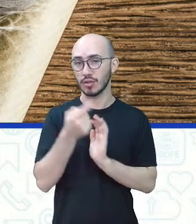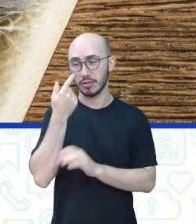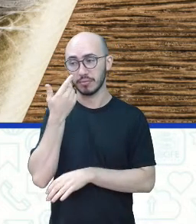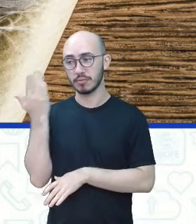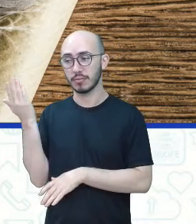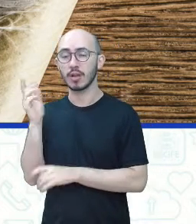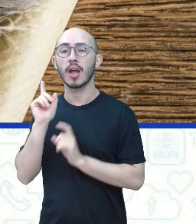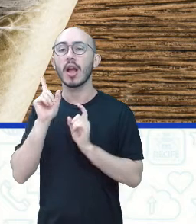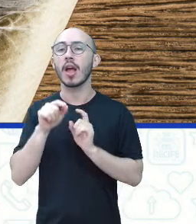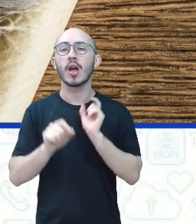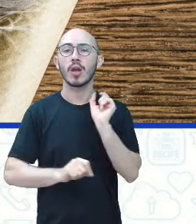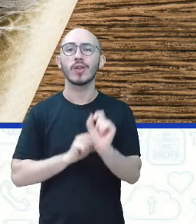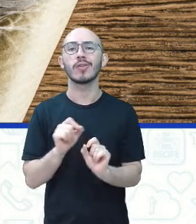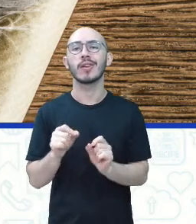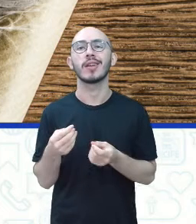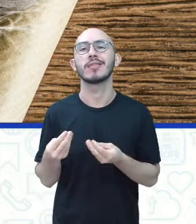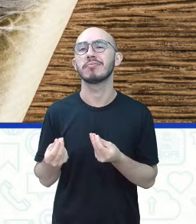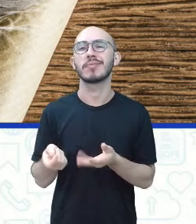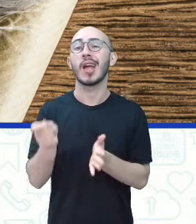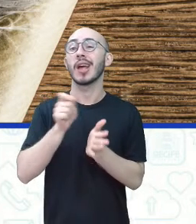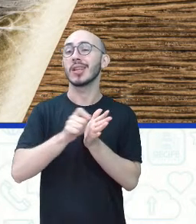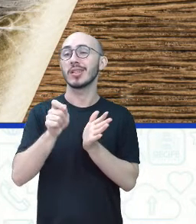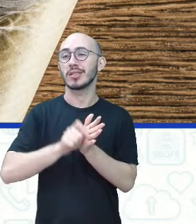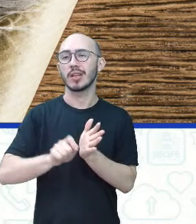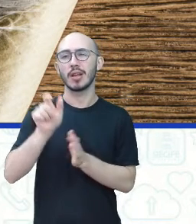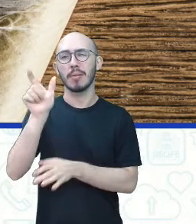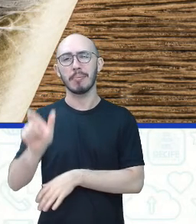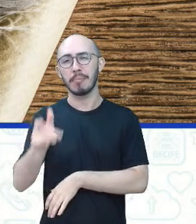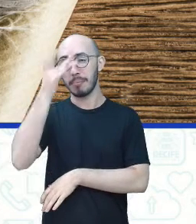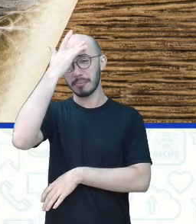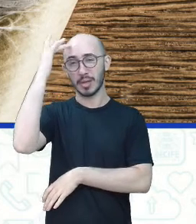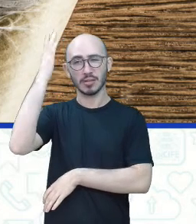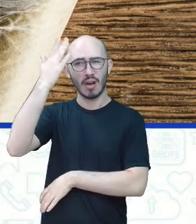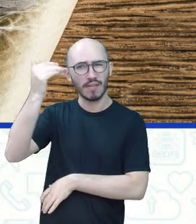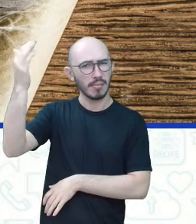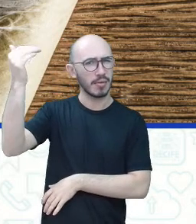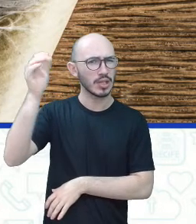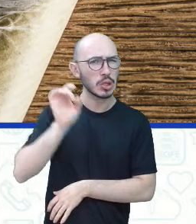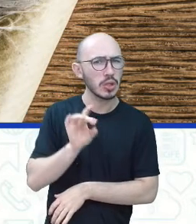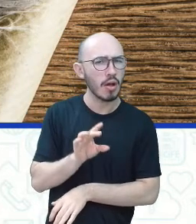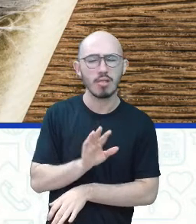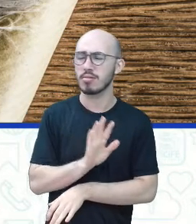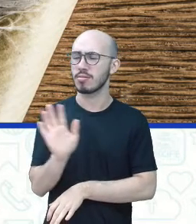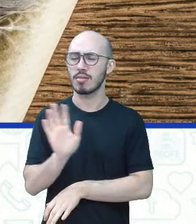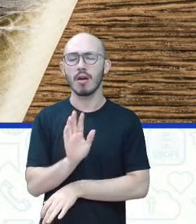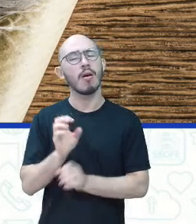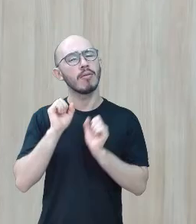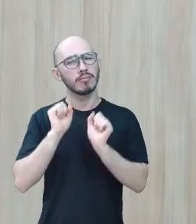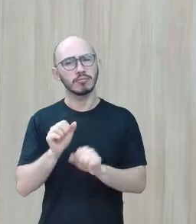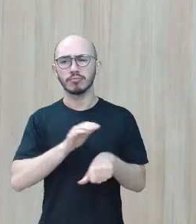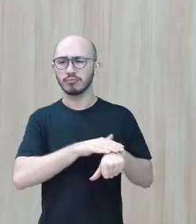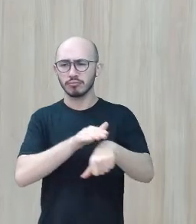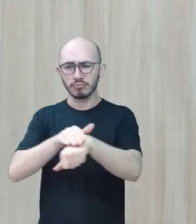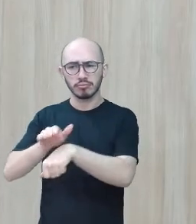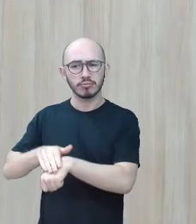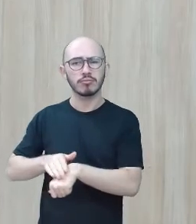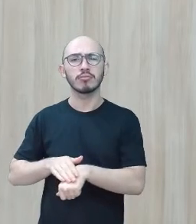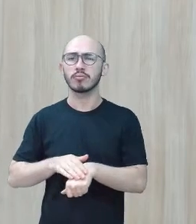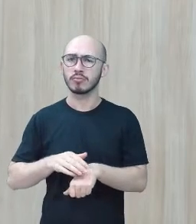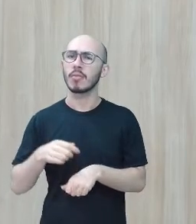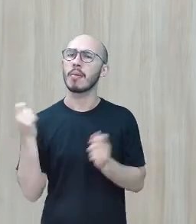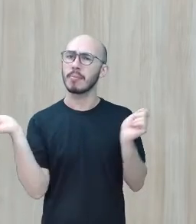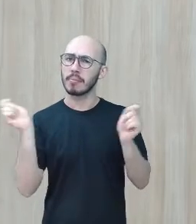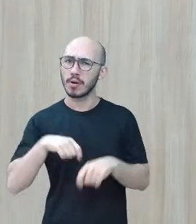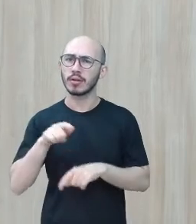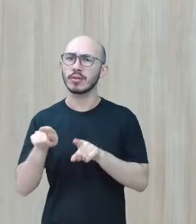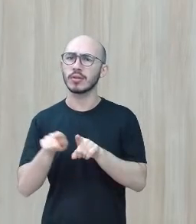biografia ela só deve ser escrita sobre pessoas muito famosas, mas a gente pode escrever uma biografia sobre